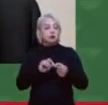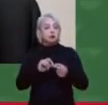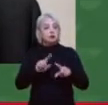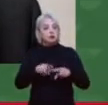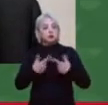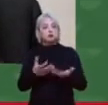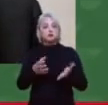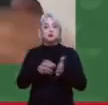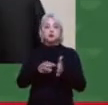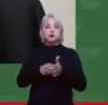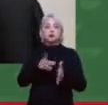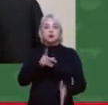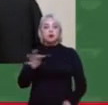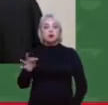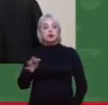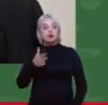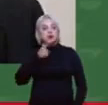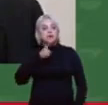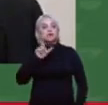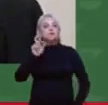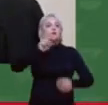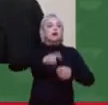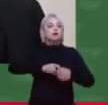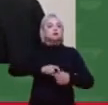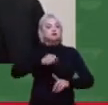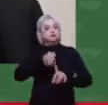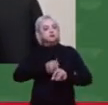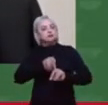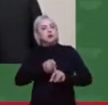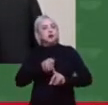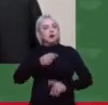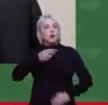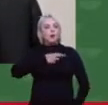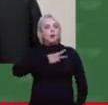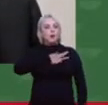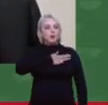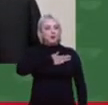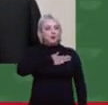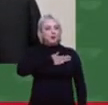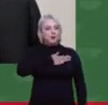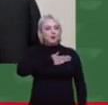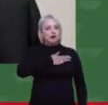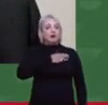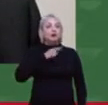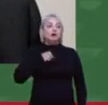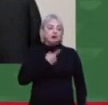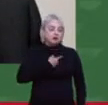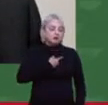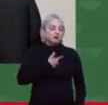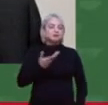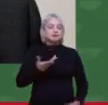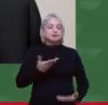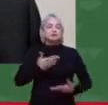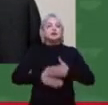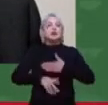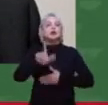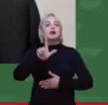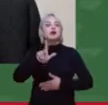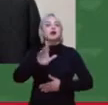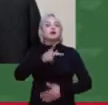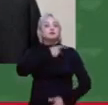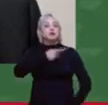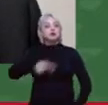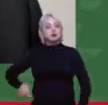portanto, o PT retoma a ofensiva, especialmente com Lula, que nós pretendemos eleger o presidente